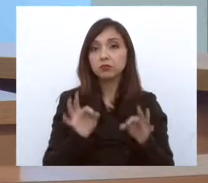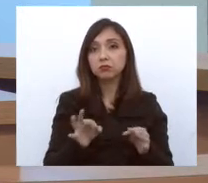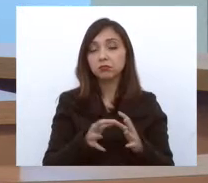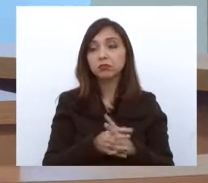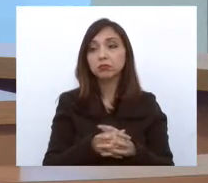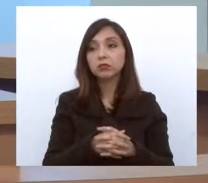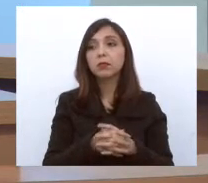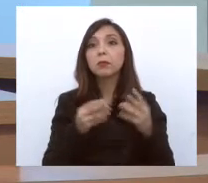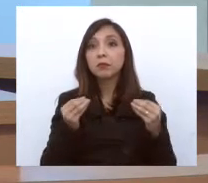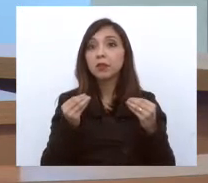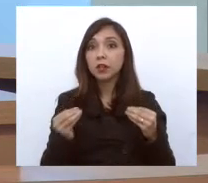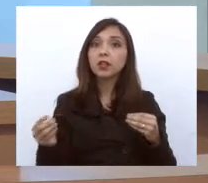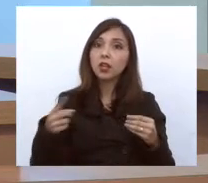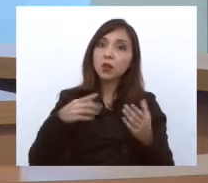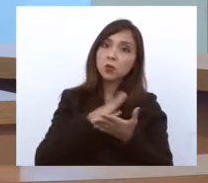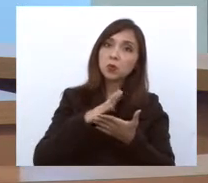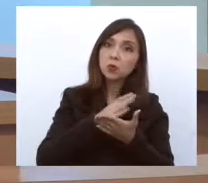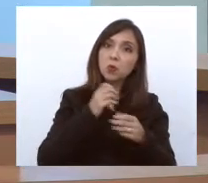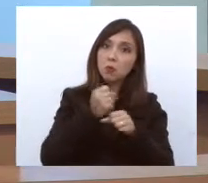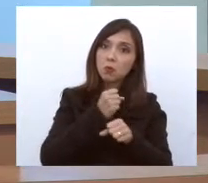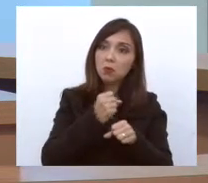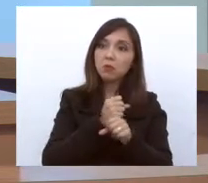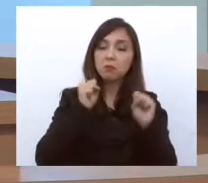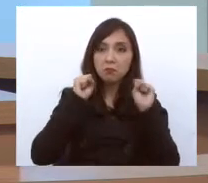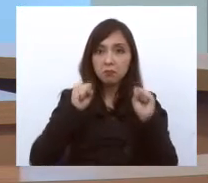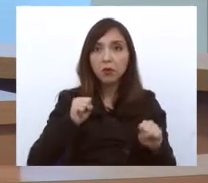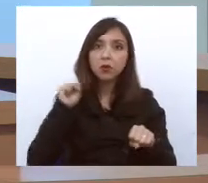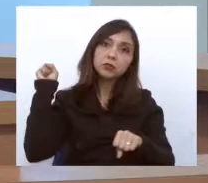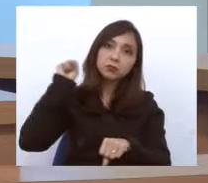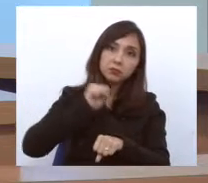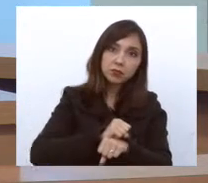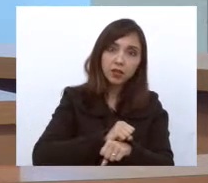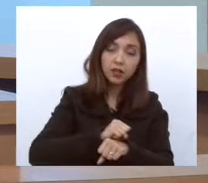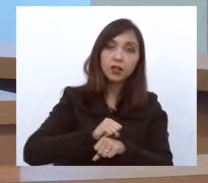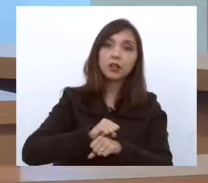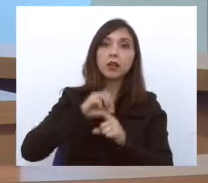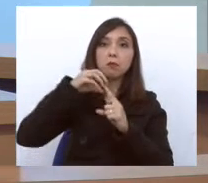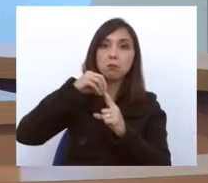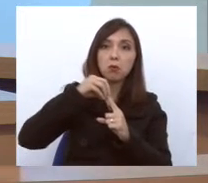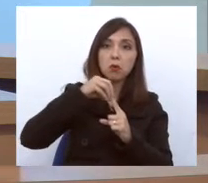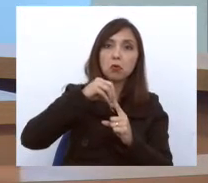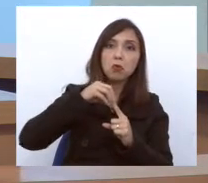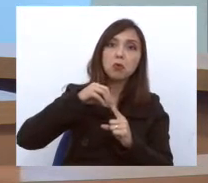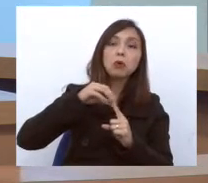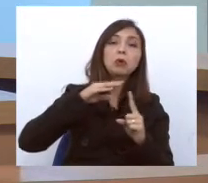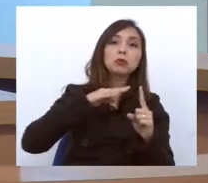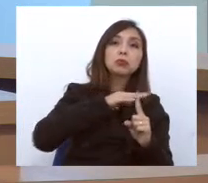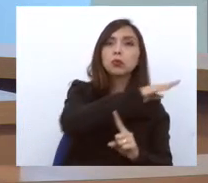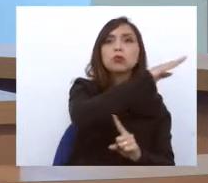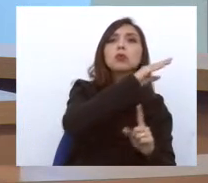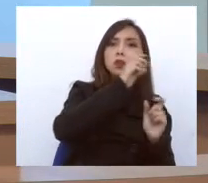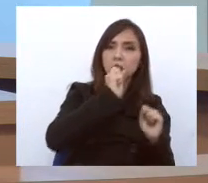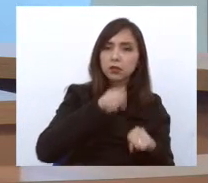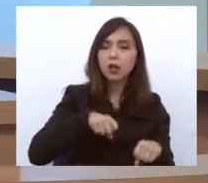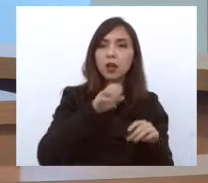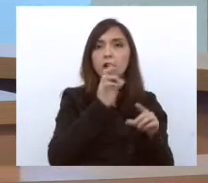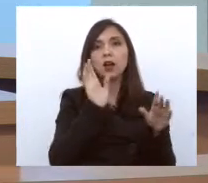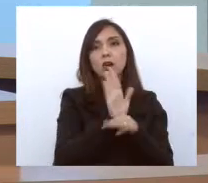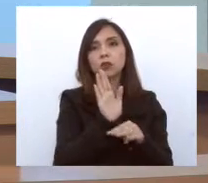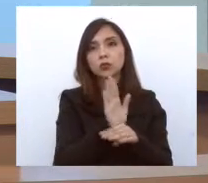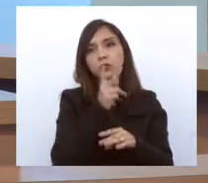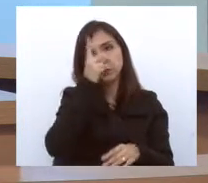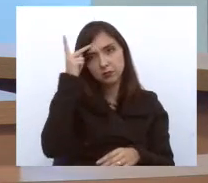demos um parecer favorável para que os ônibus possam parar fora dos pontos para estar atendendo as